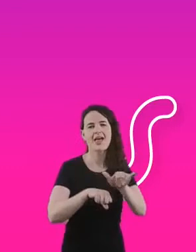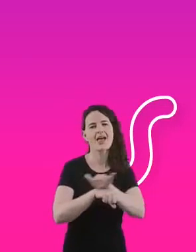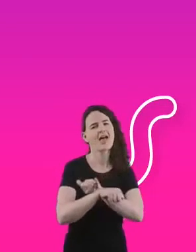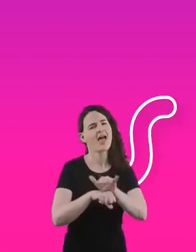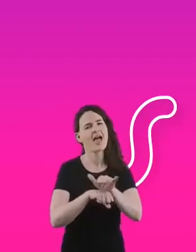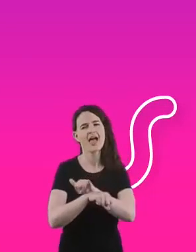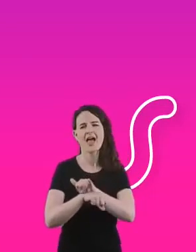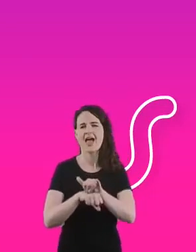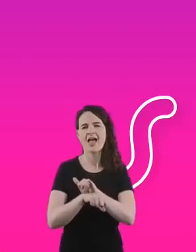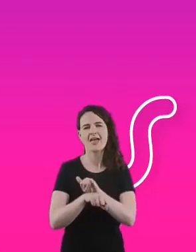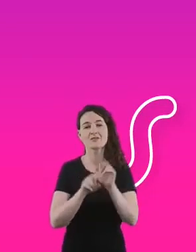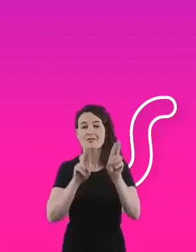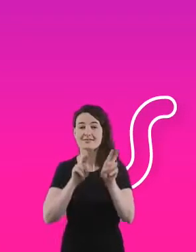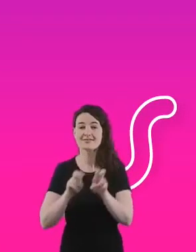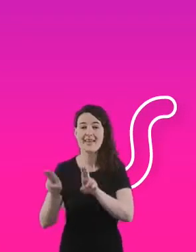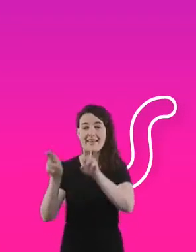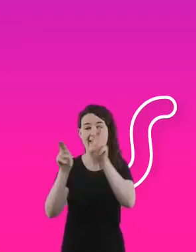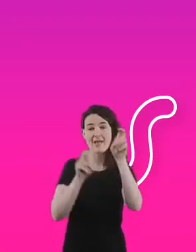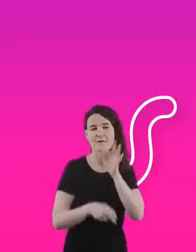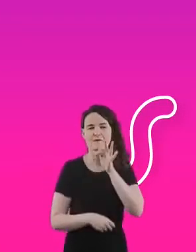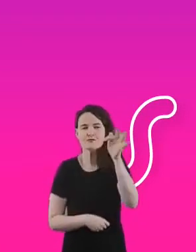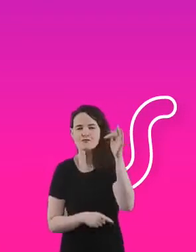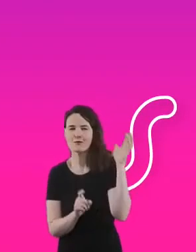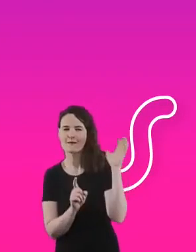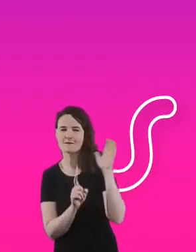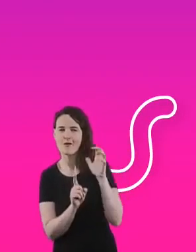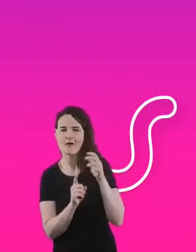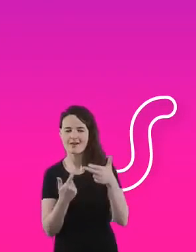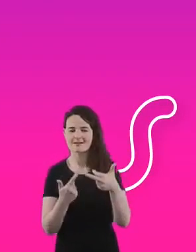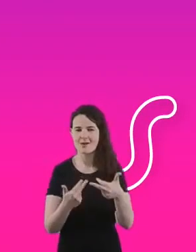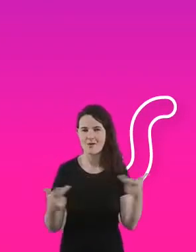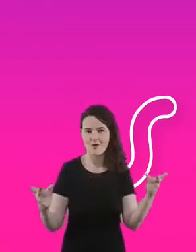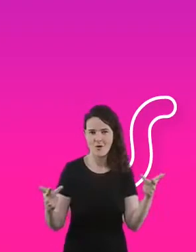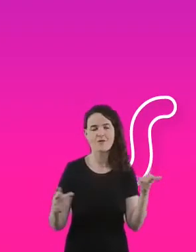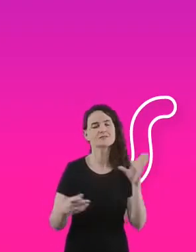de futuro, enfim, uma série de processos que tem